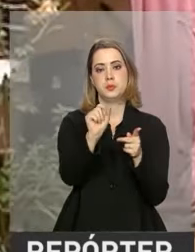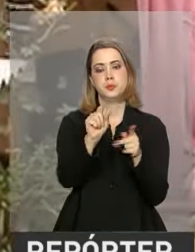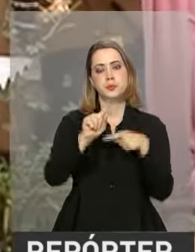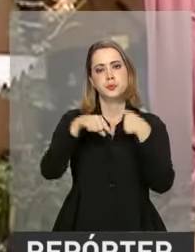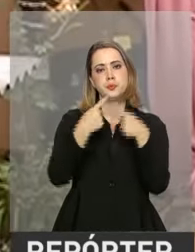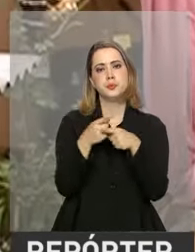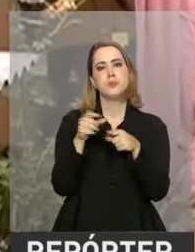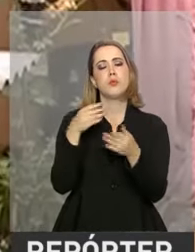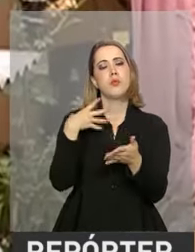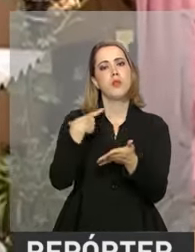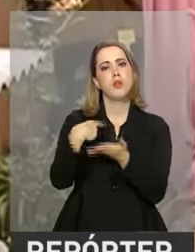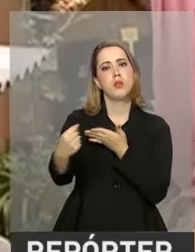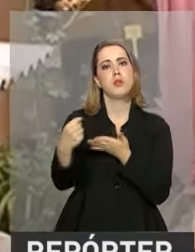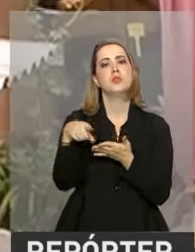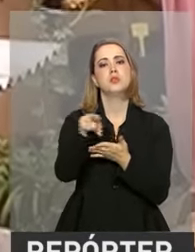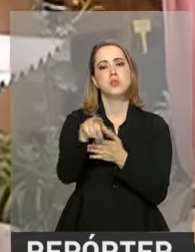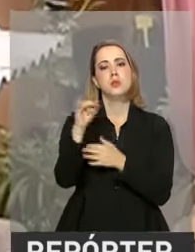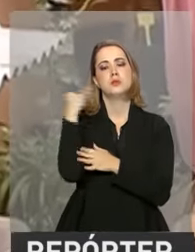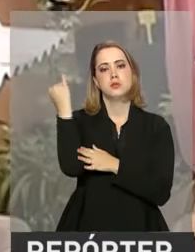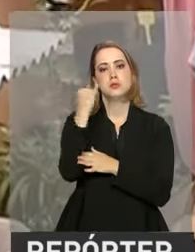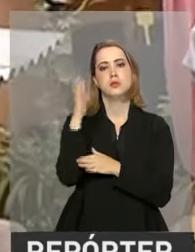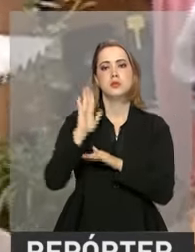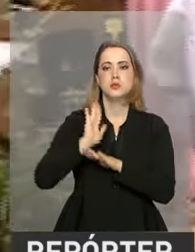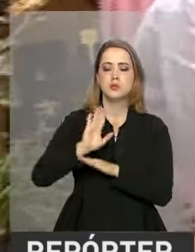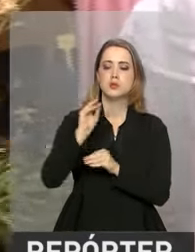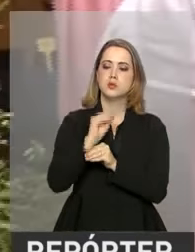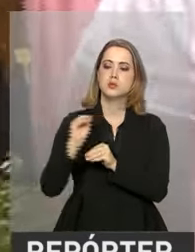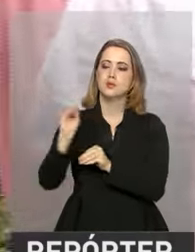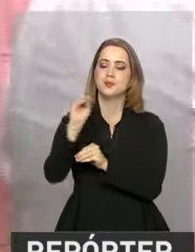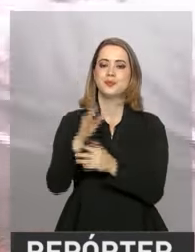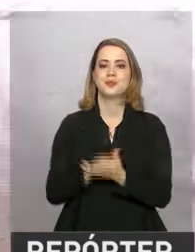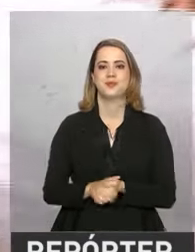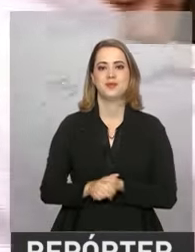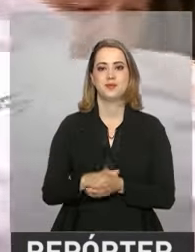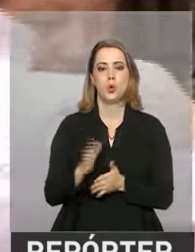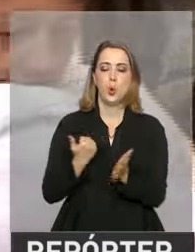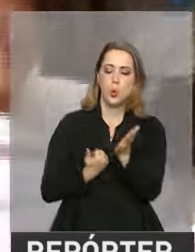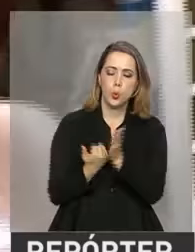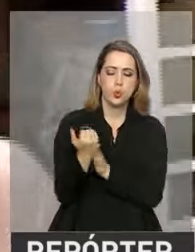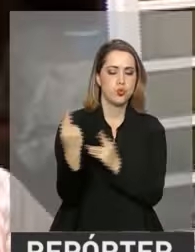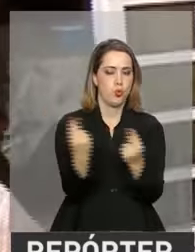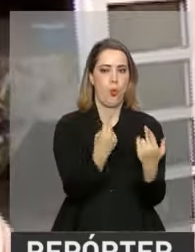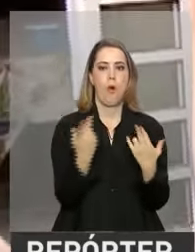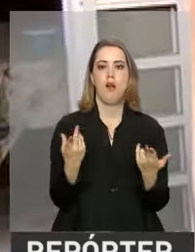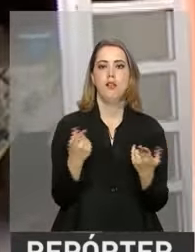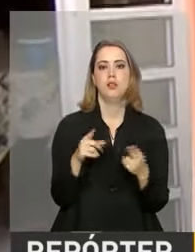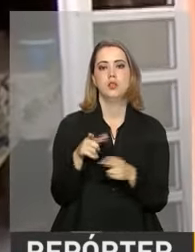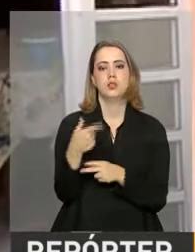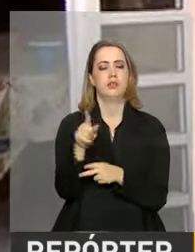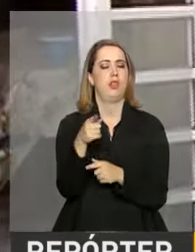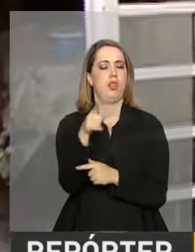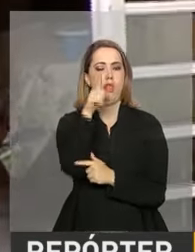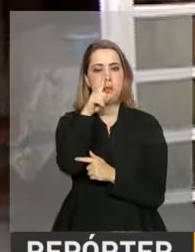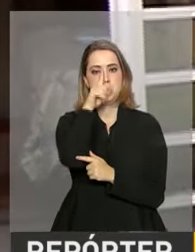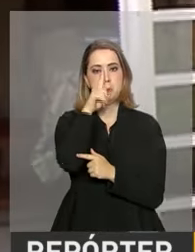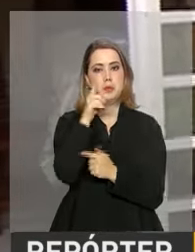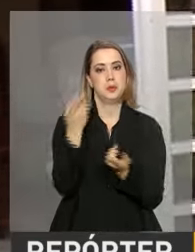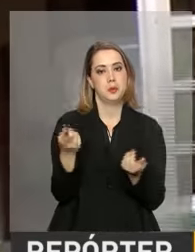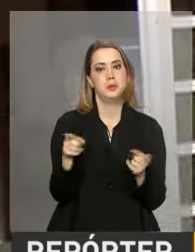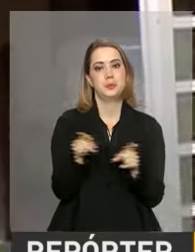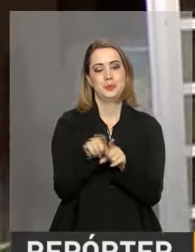depois que elas forem embora é importante vocês permanecerem com os cuidados continua do jeito que tá aí sem sem perigo nenhum